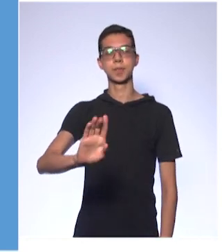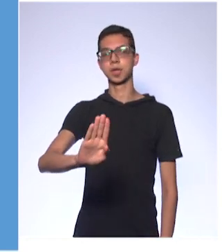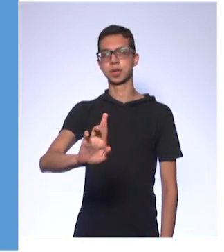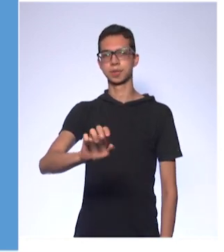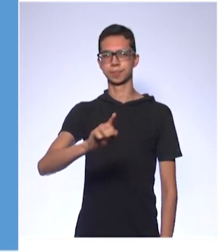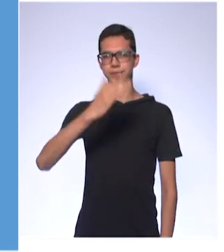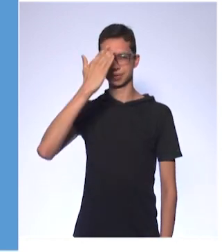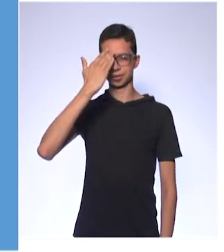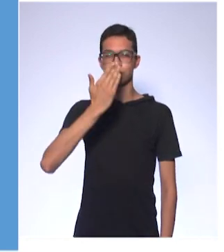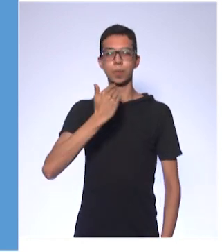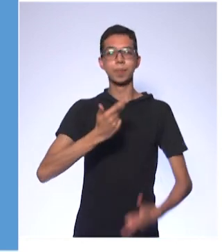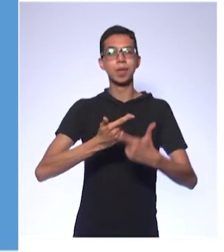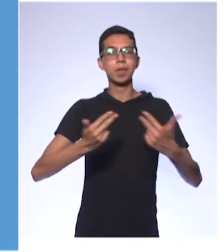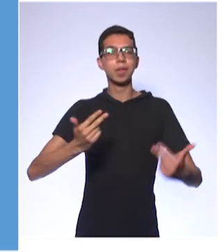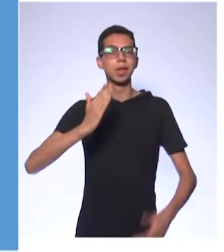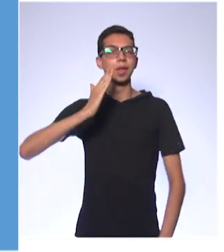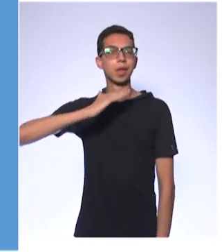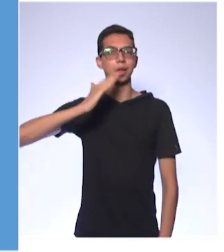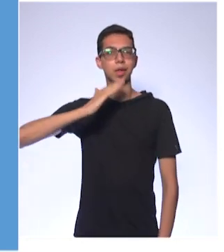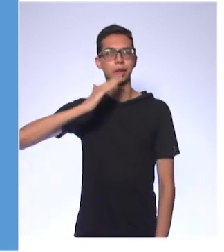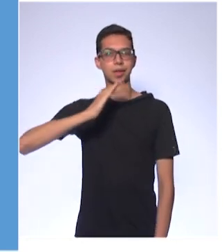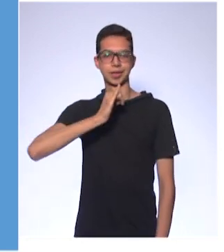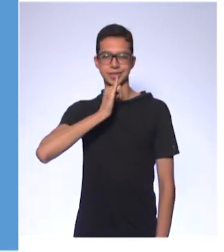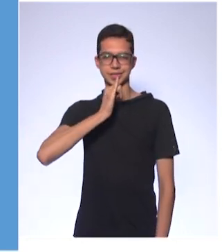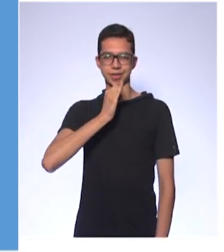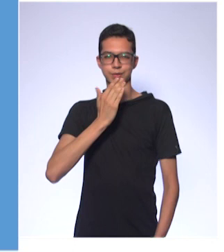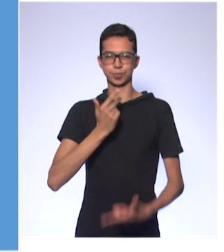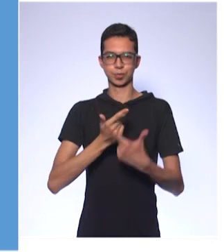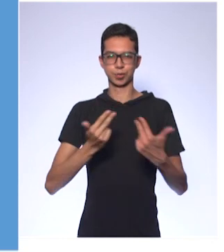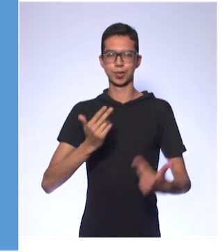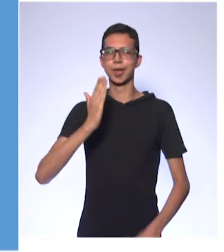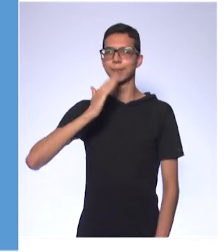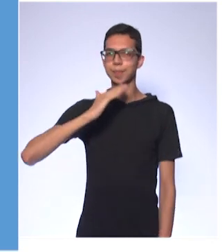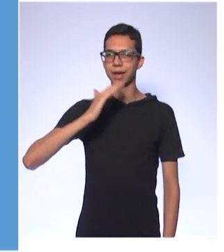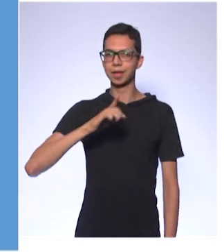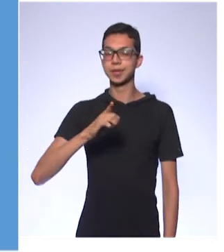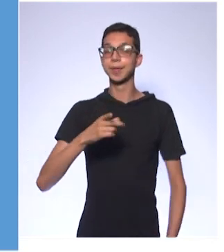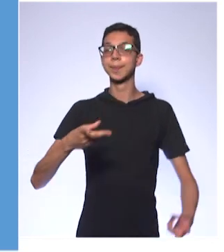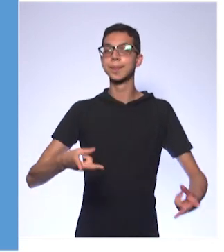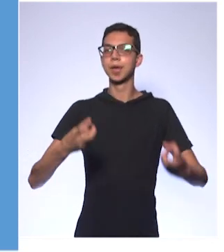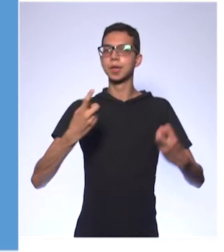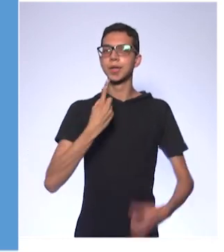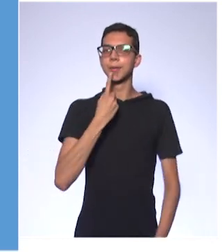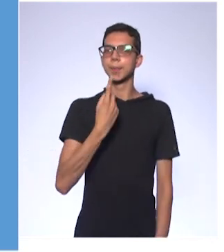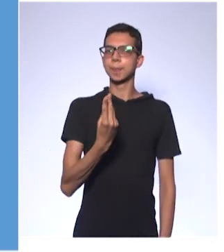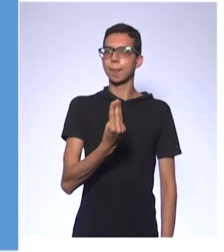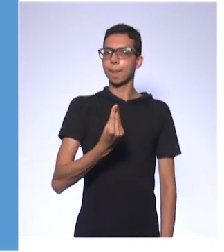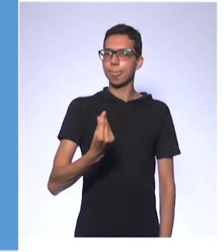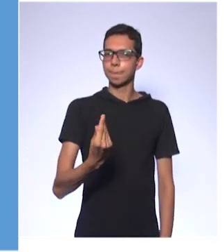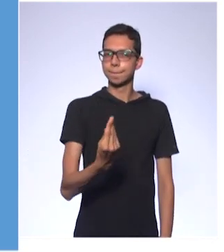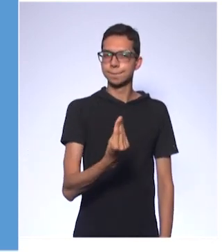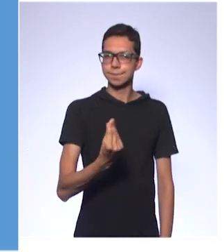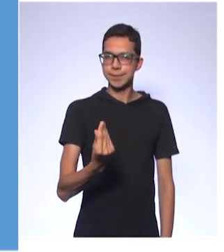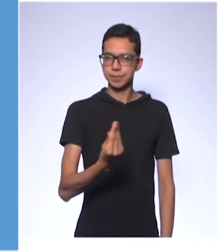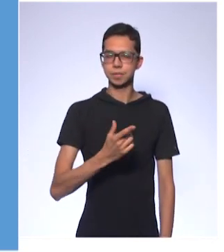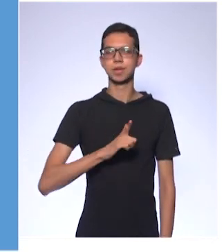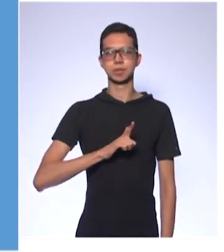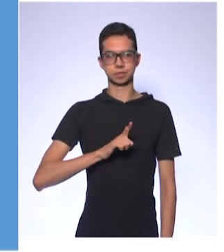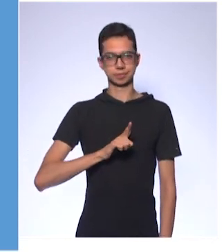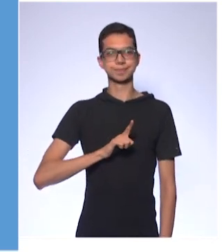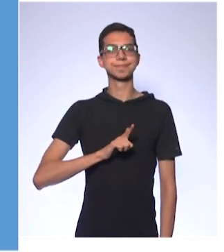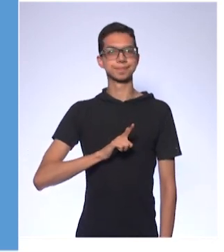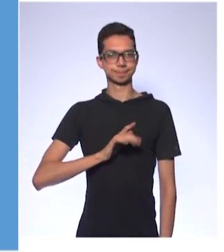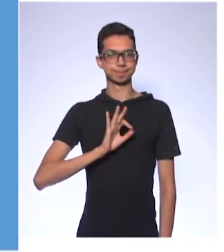comida picante, né? A gente já vai percebendo aí sabores, né? Com o acrescento, com